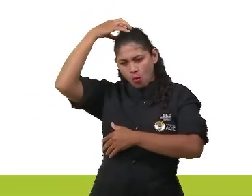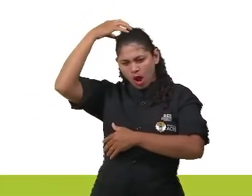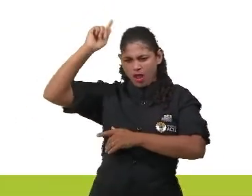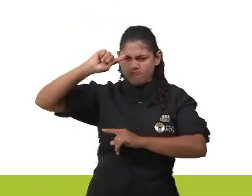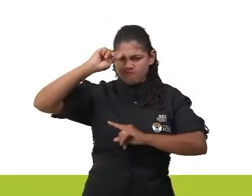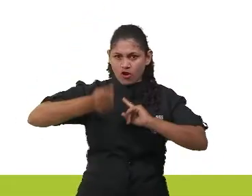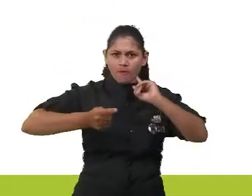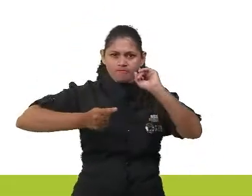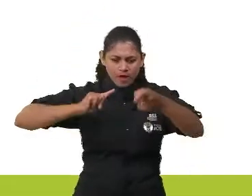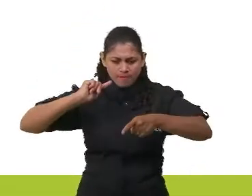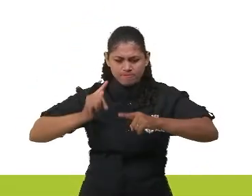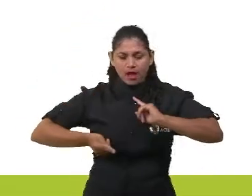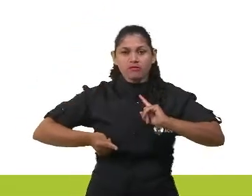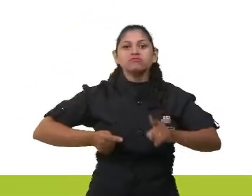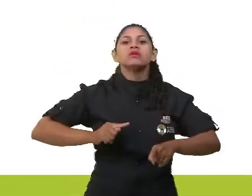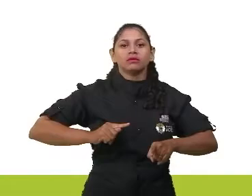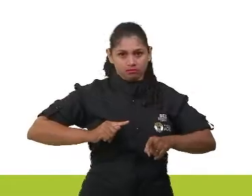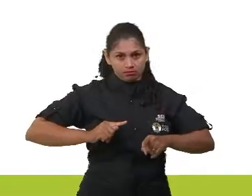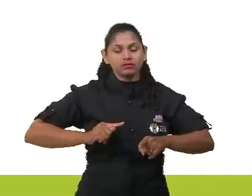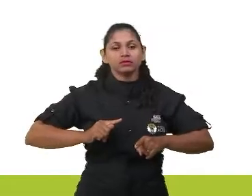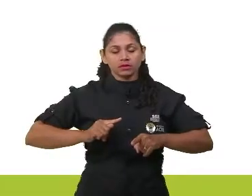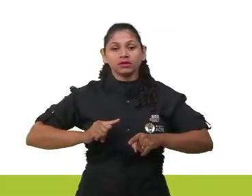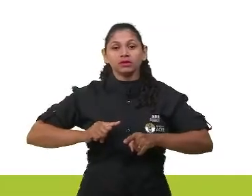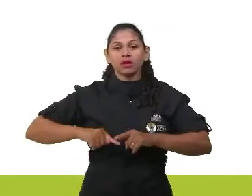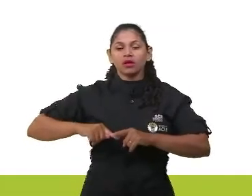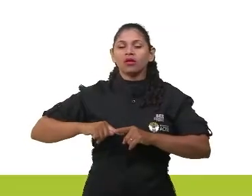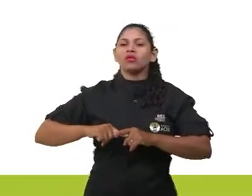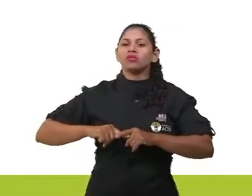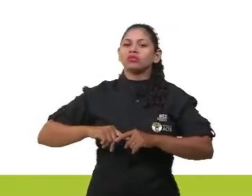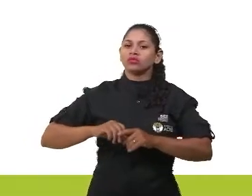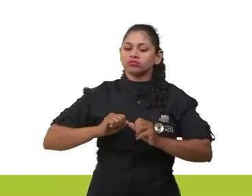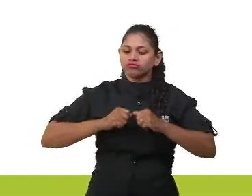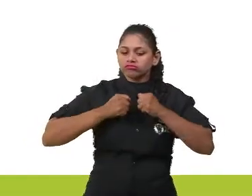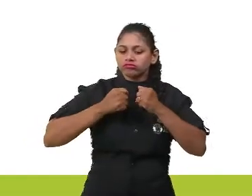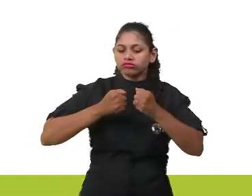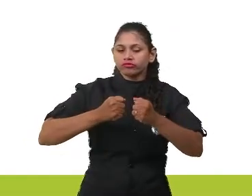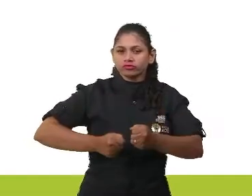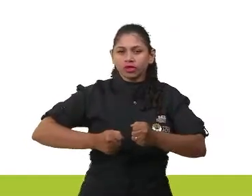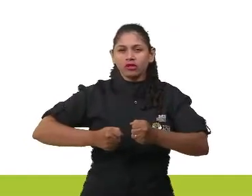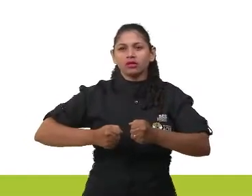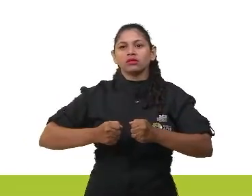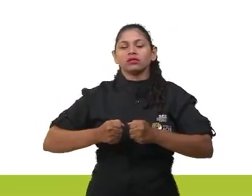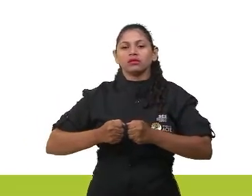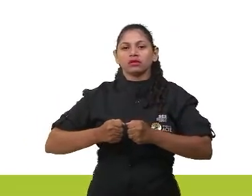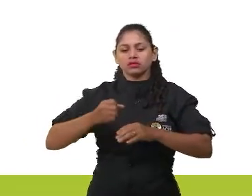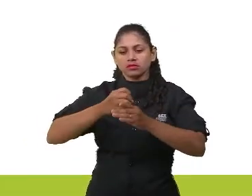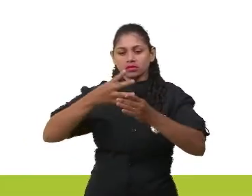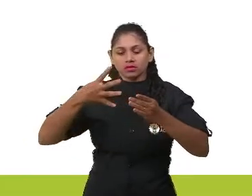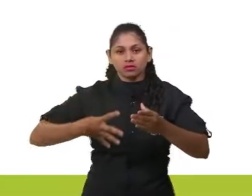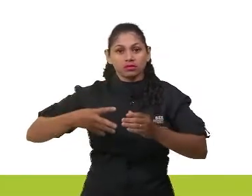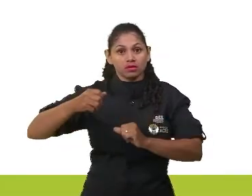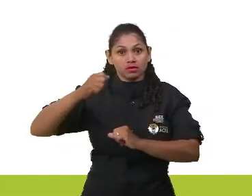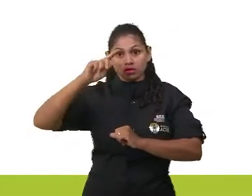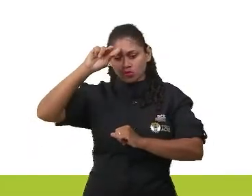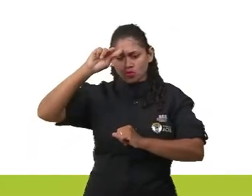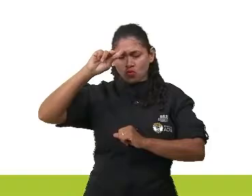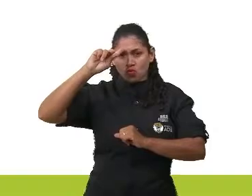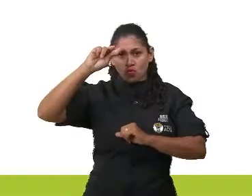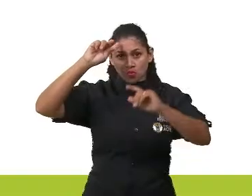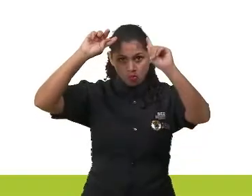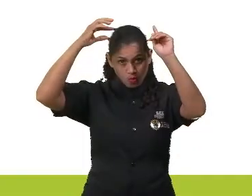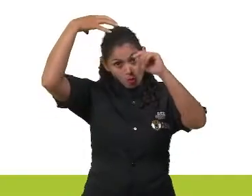todas as decisões tomadas dentro do reino partiam principalmente do que o rei determinava. Então, um